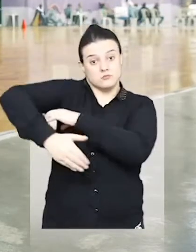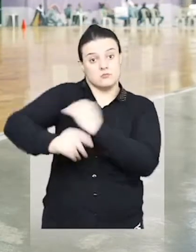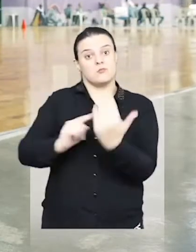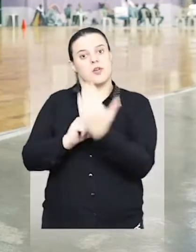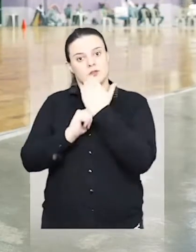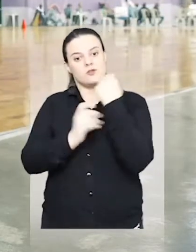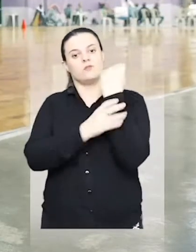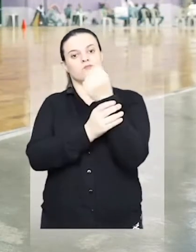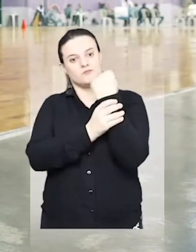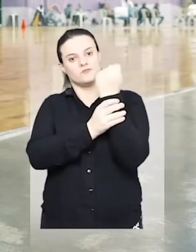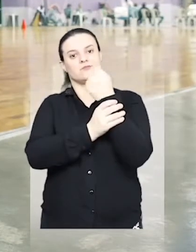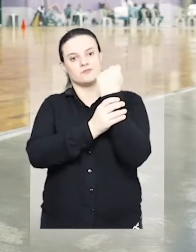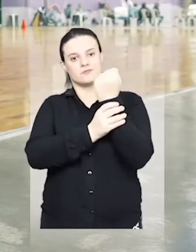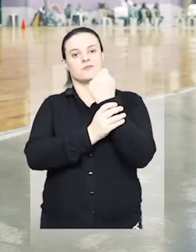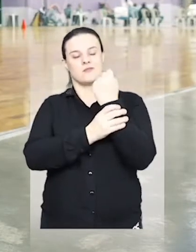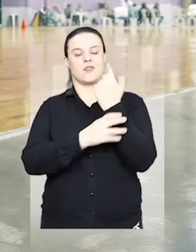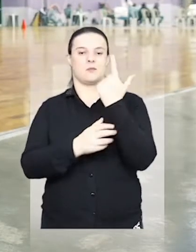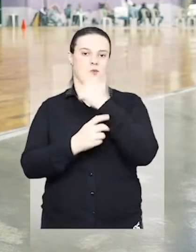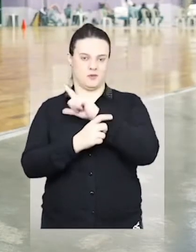de reabilitação, né?